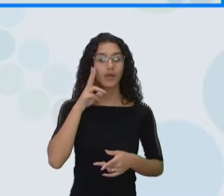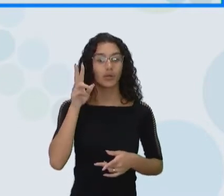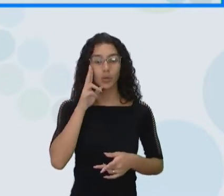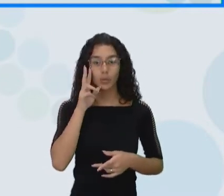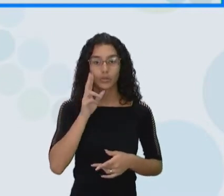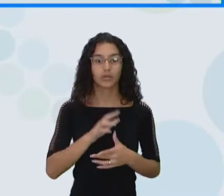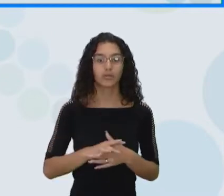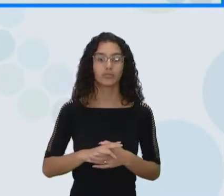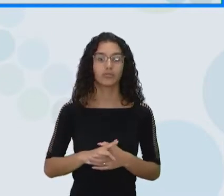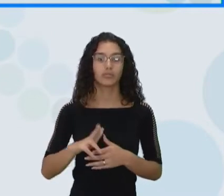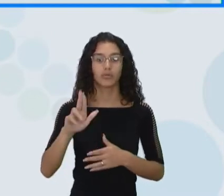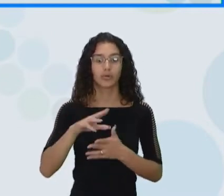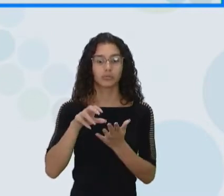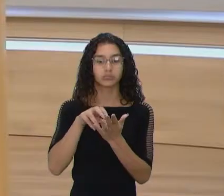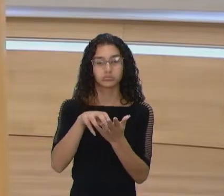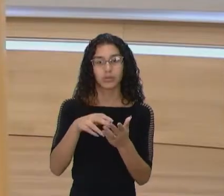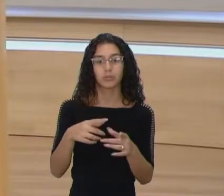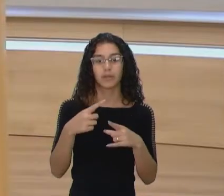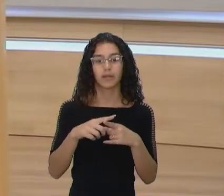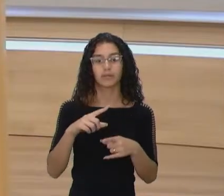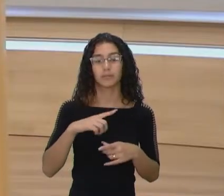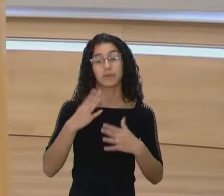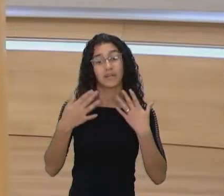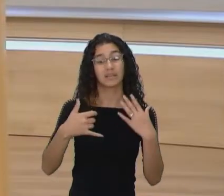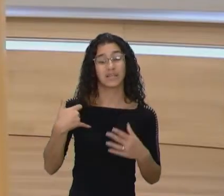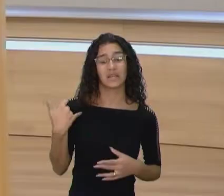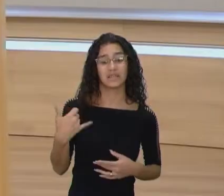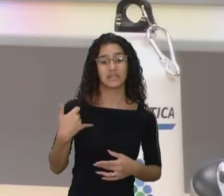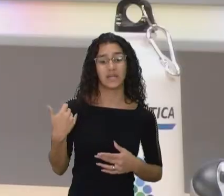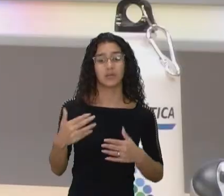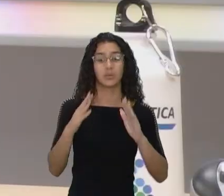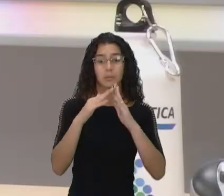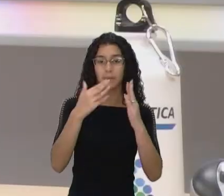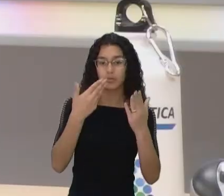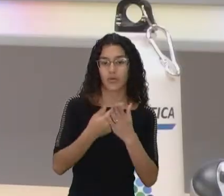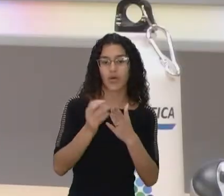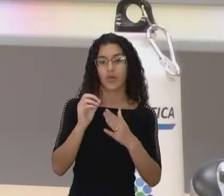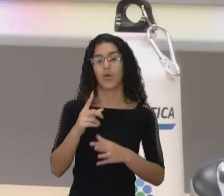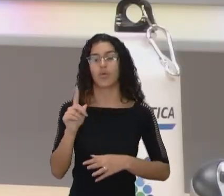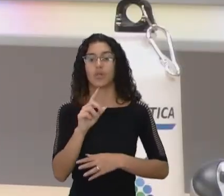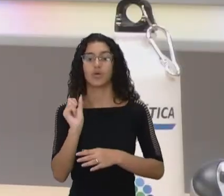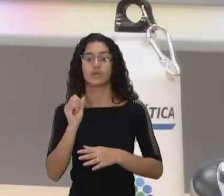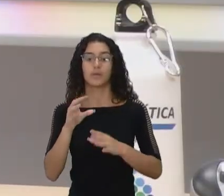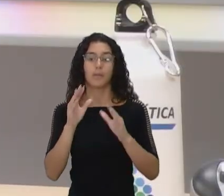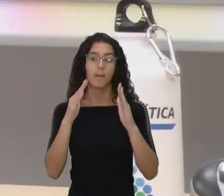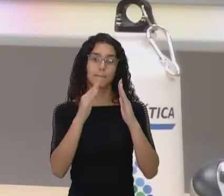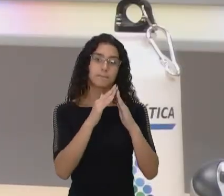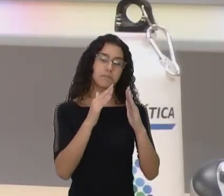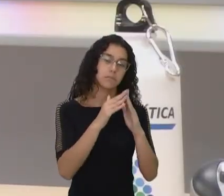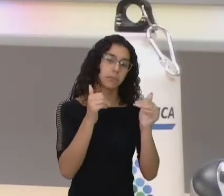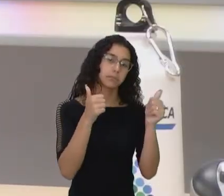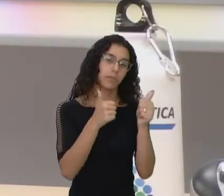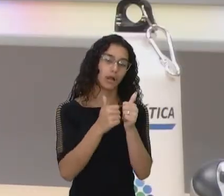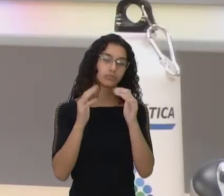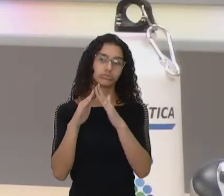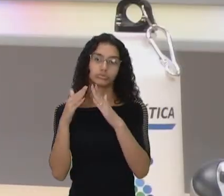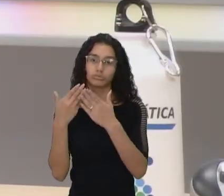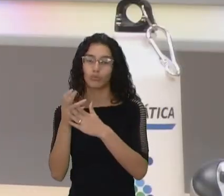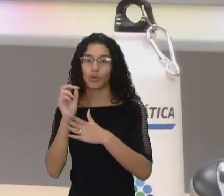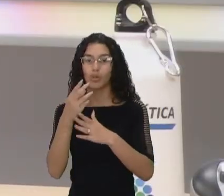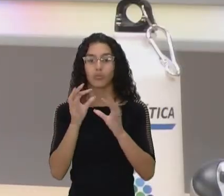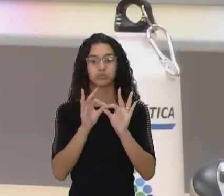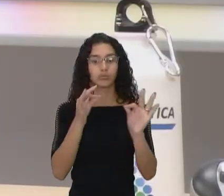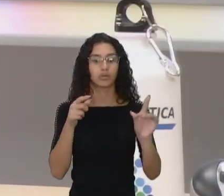pegar o mas dependendo transporte. da idade também da pessoa, de ir para a escola ou não, se mora longe da escola, você tem que gastar com esse transporte também,